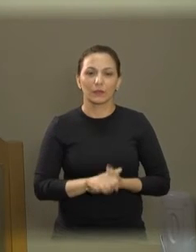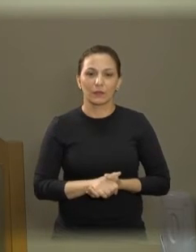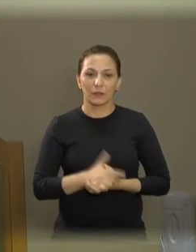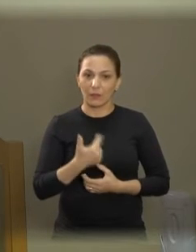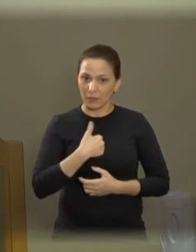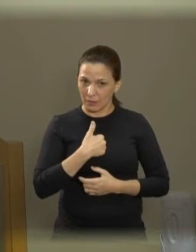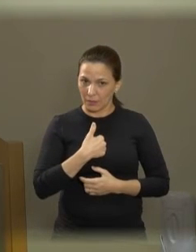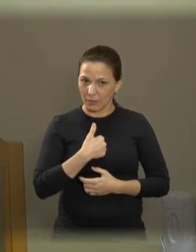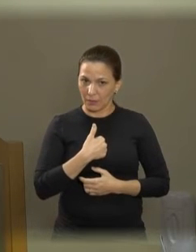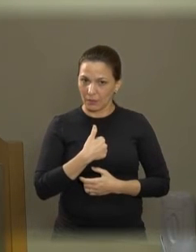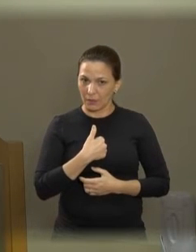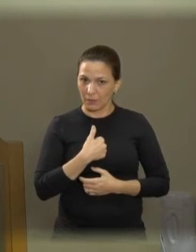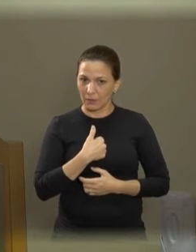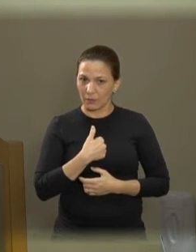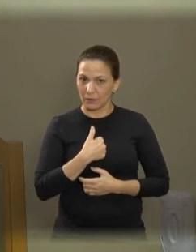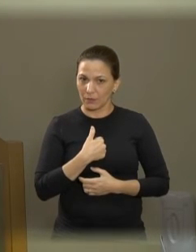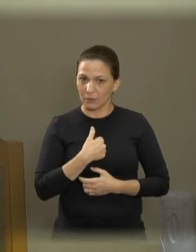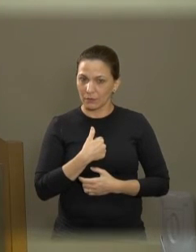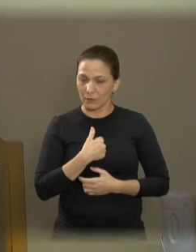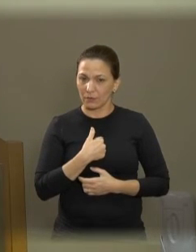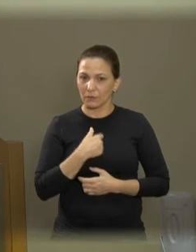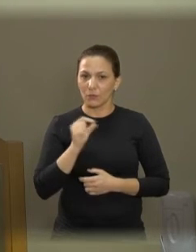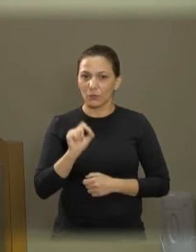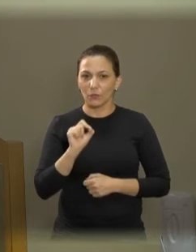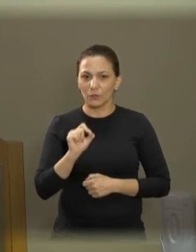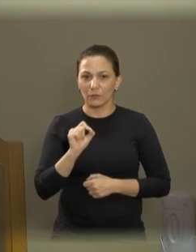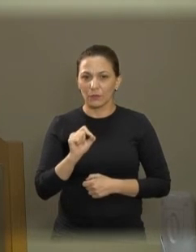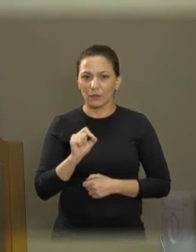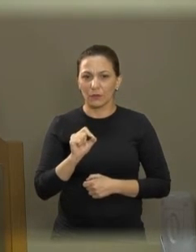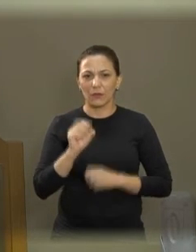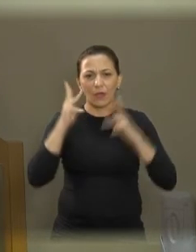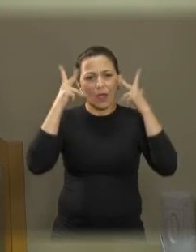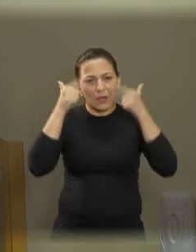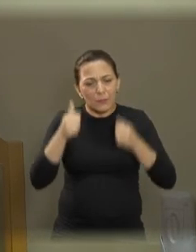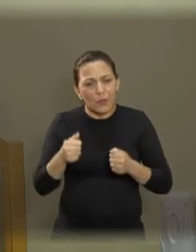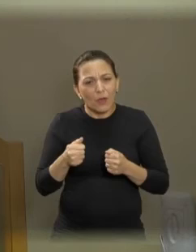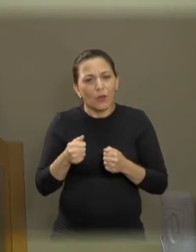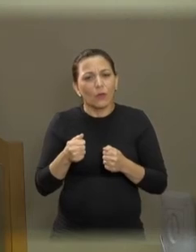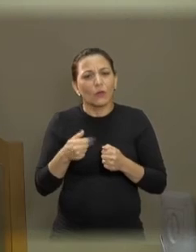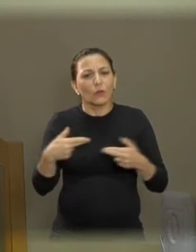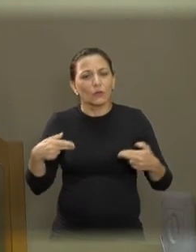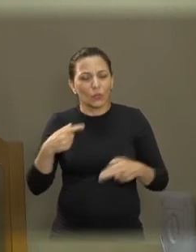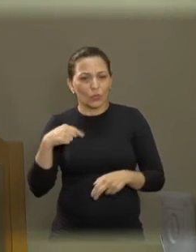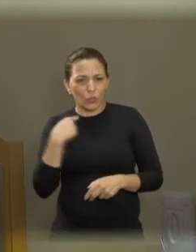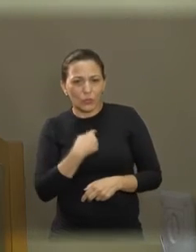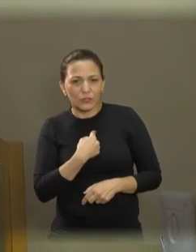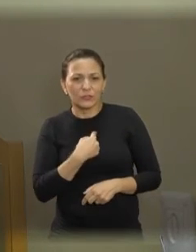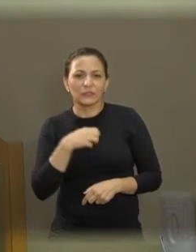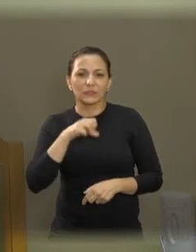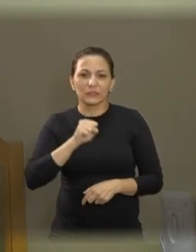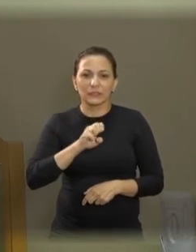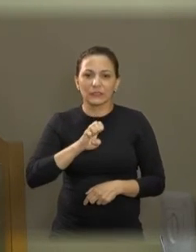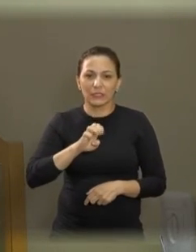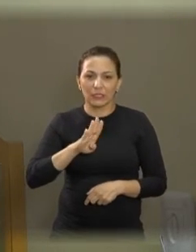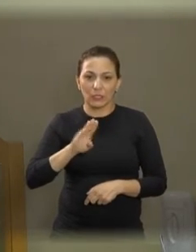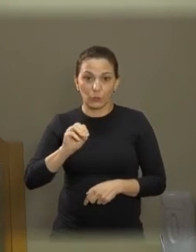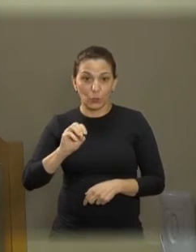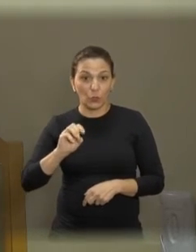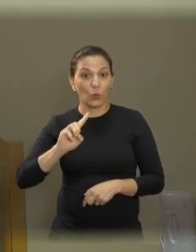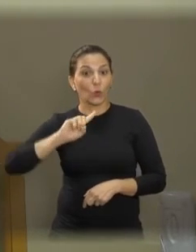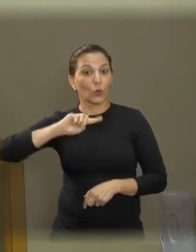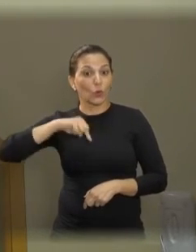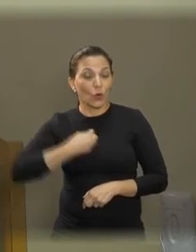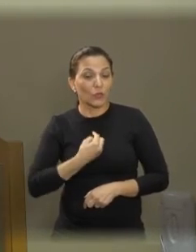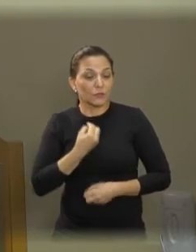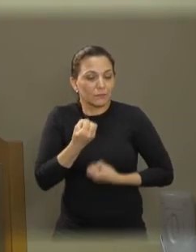Eu aprendi que é um animal, diz que é racional. Não é? Animal racional, animal. Sebo, nós produzimos sebo. E